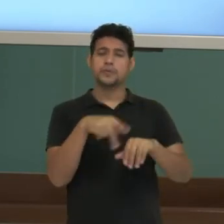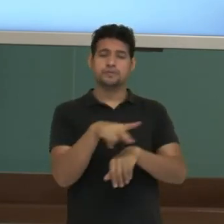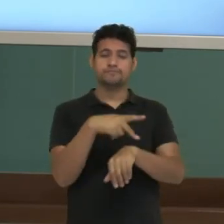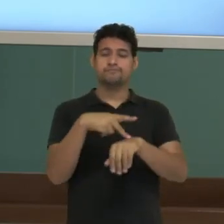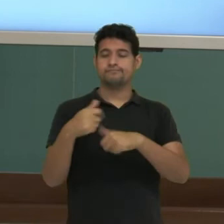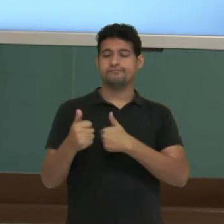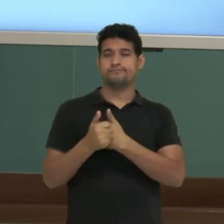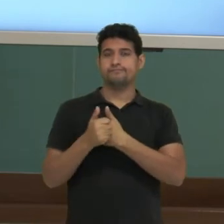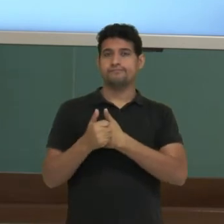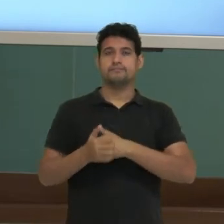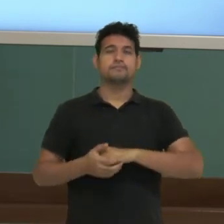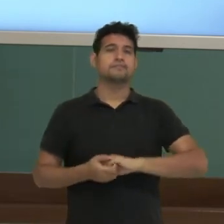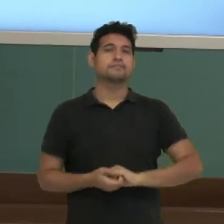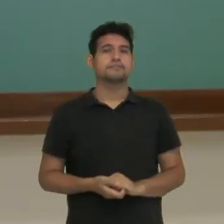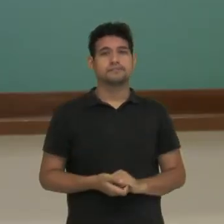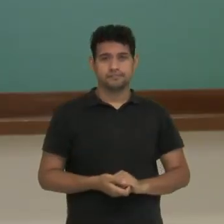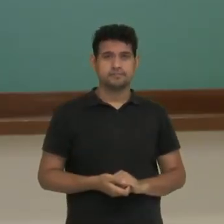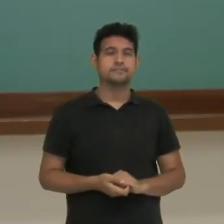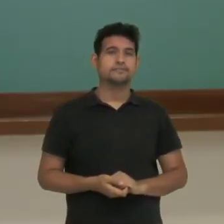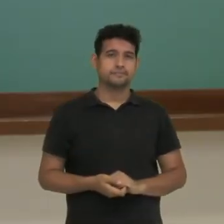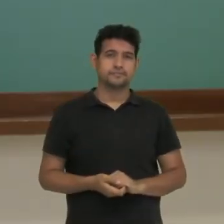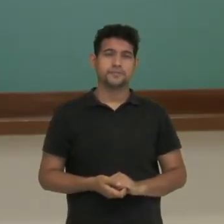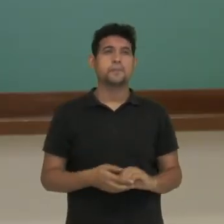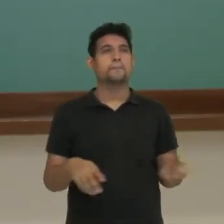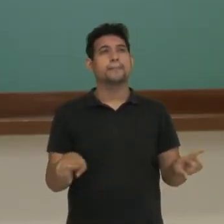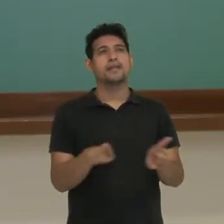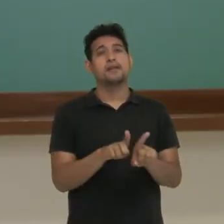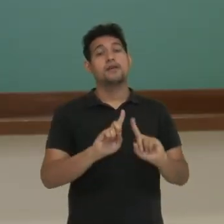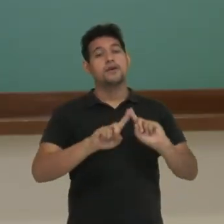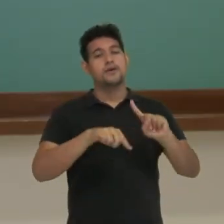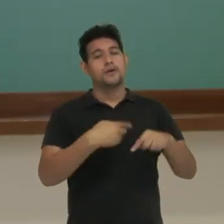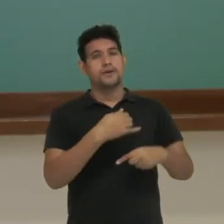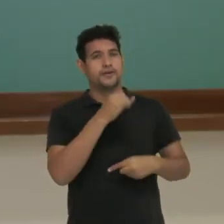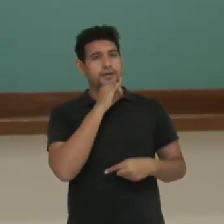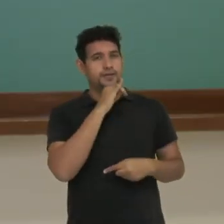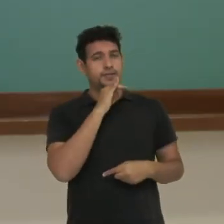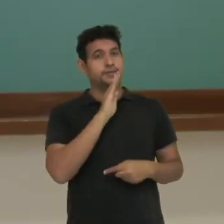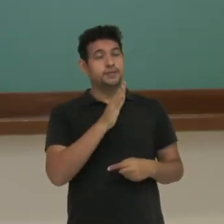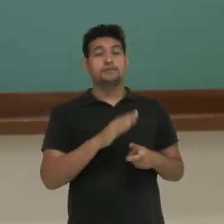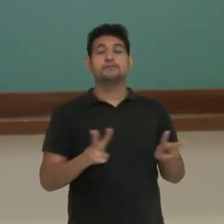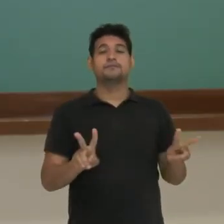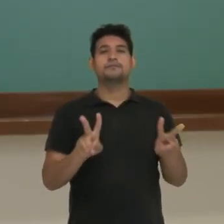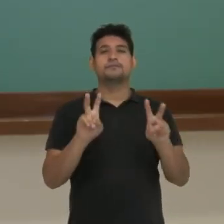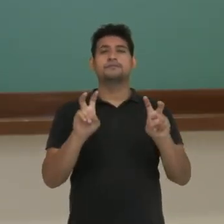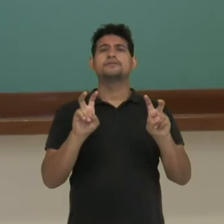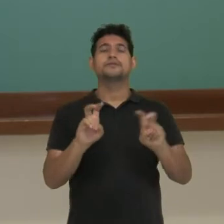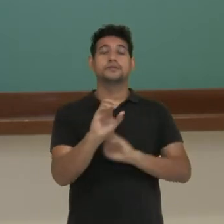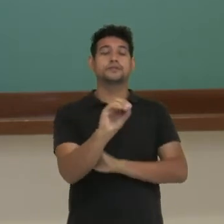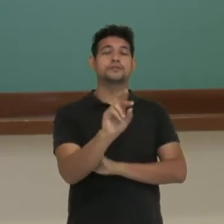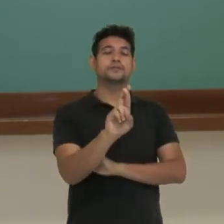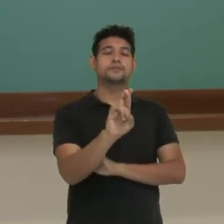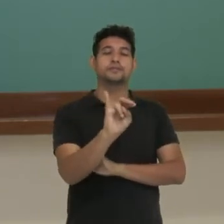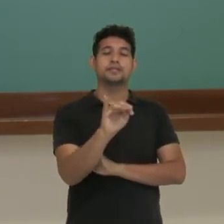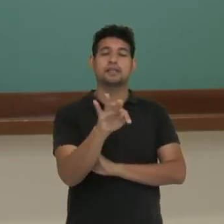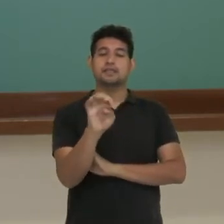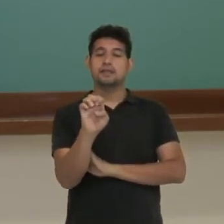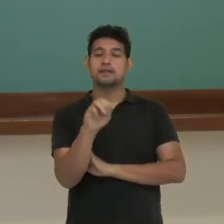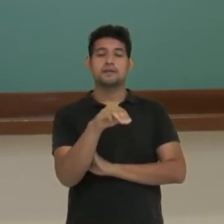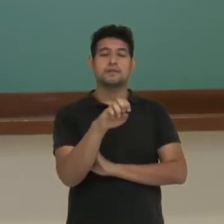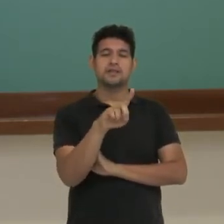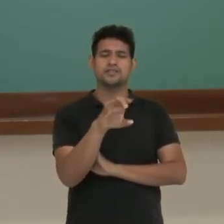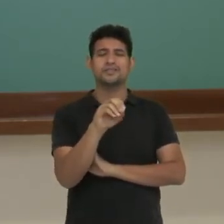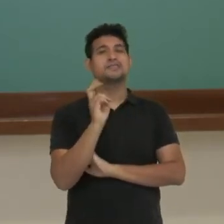países vizinhos. Isso também, um outro exemplo dado na questão Oriente Médio, extremamente